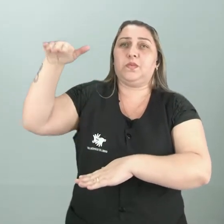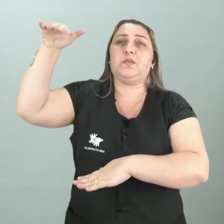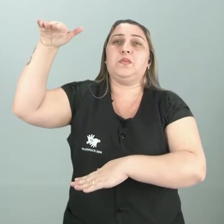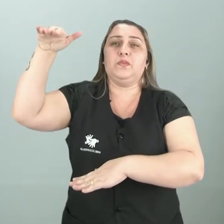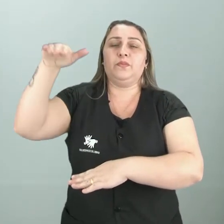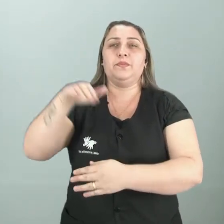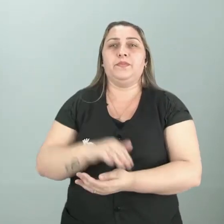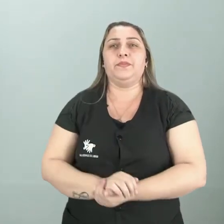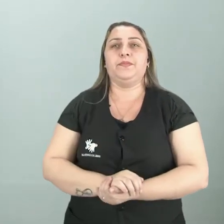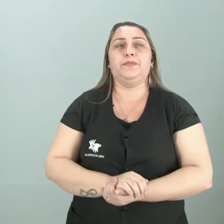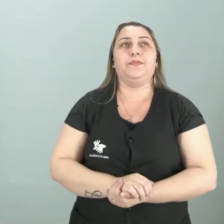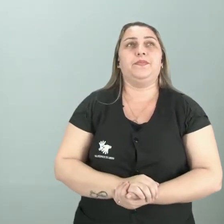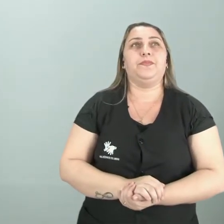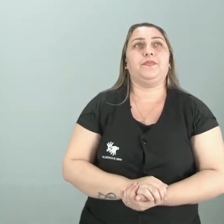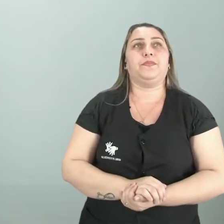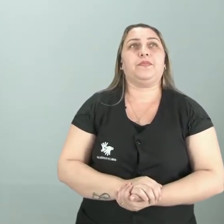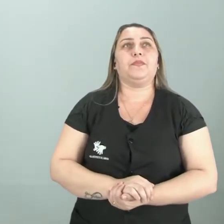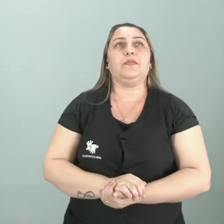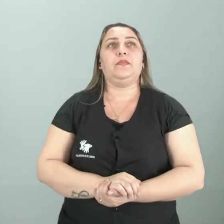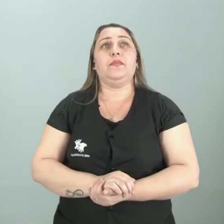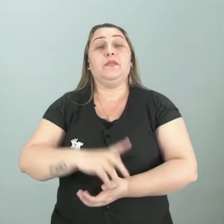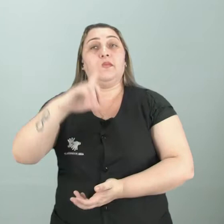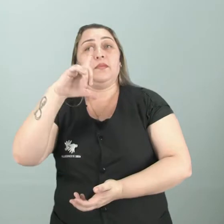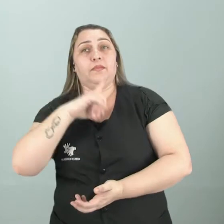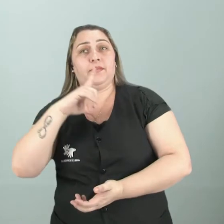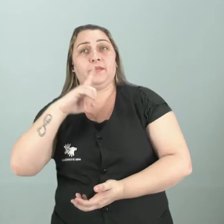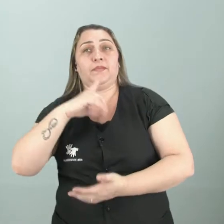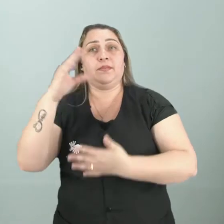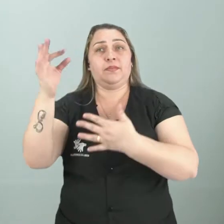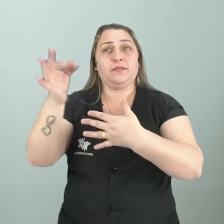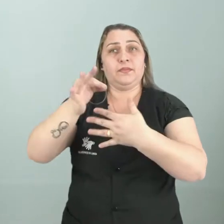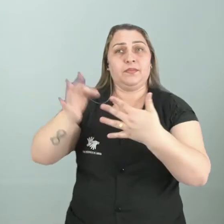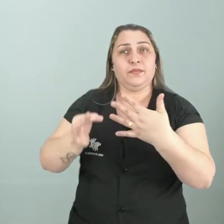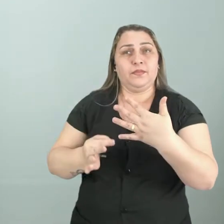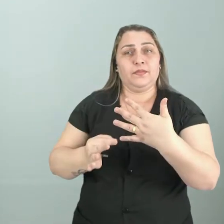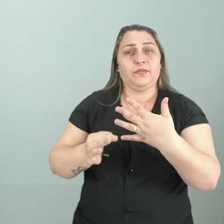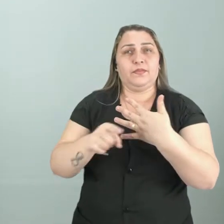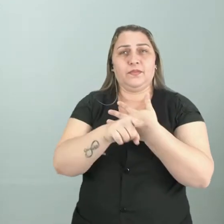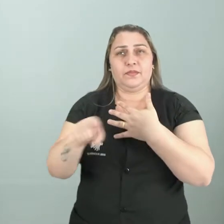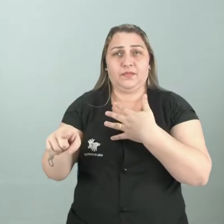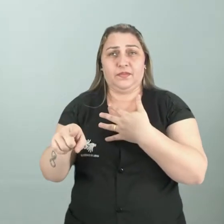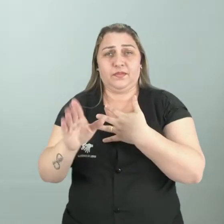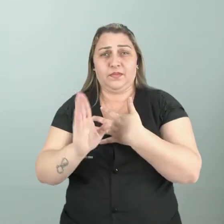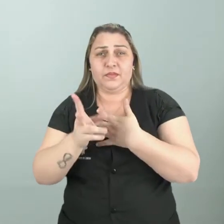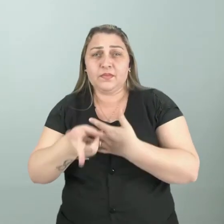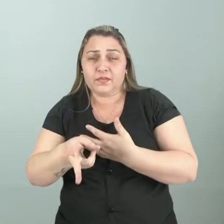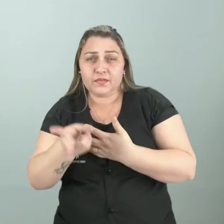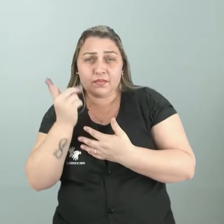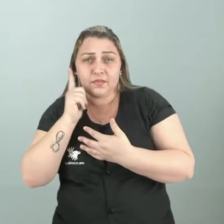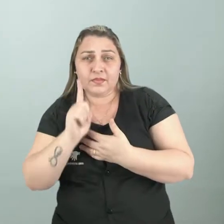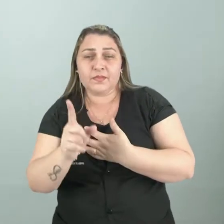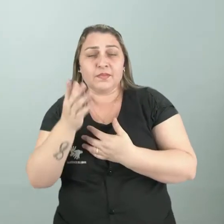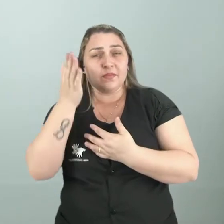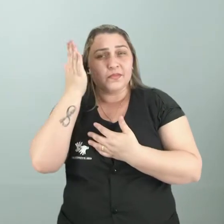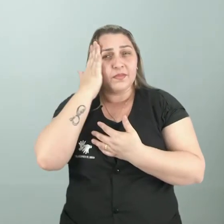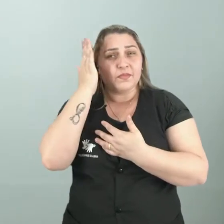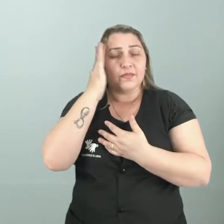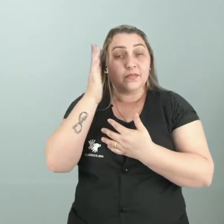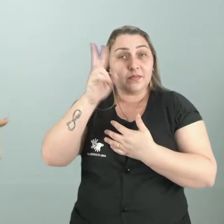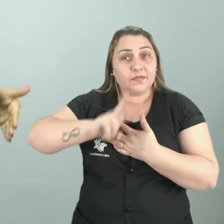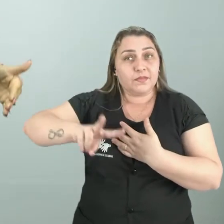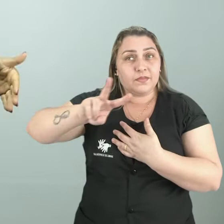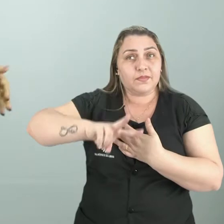certo? Outro elemento que tem nessa paisagem, você aí já conseguiu descobrir? Conseguiu